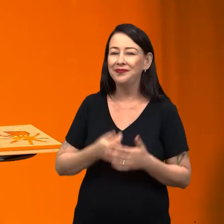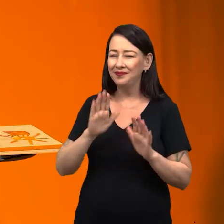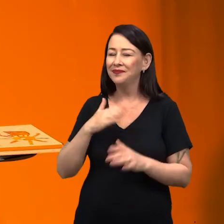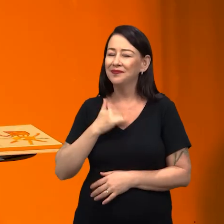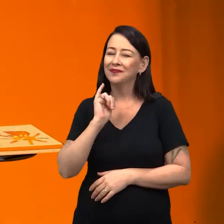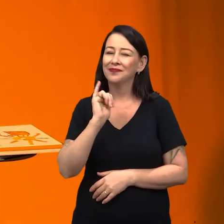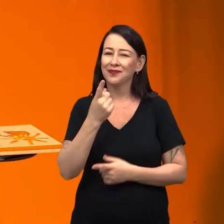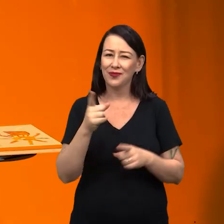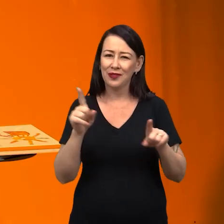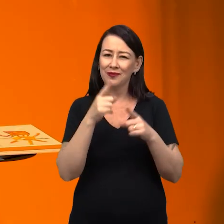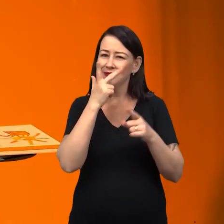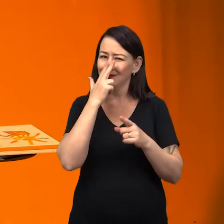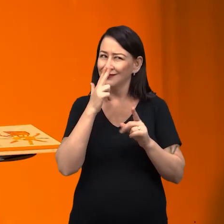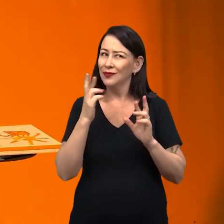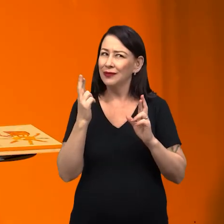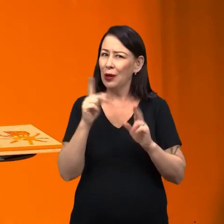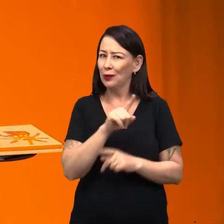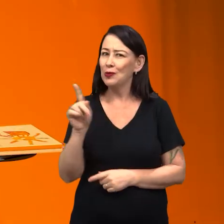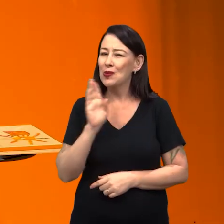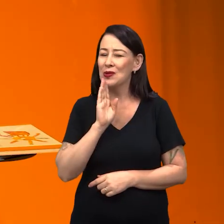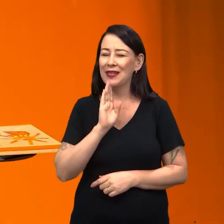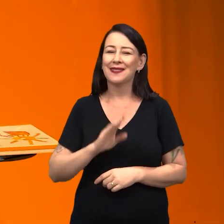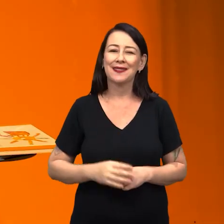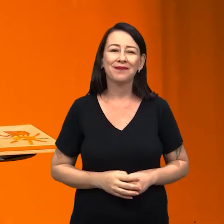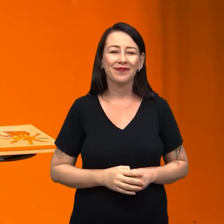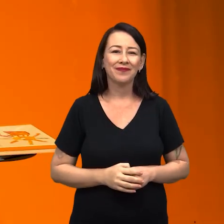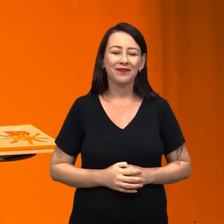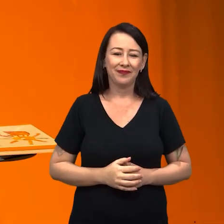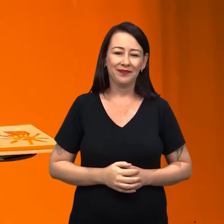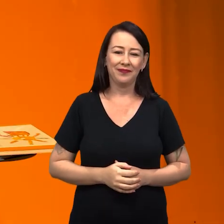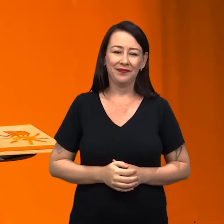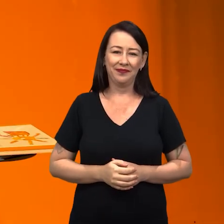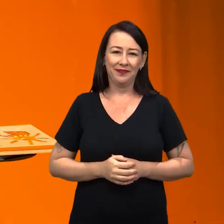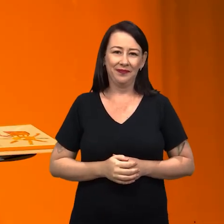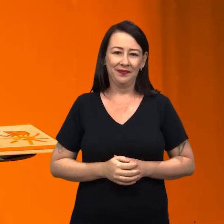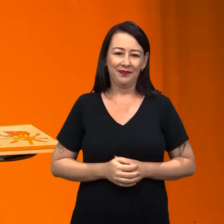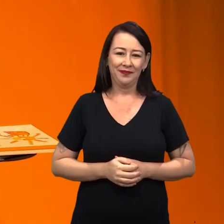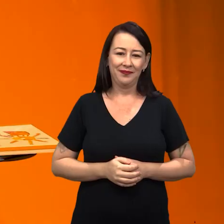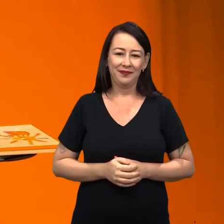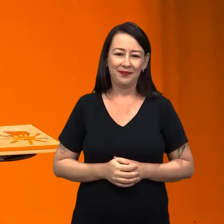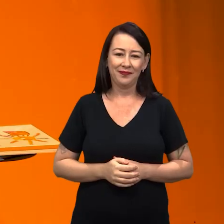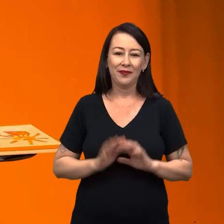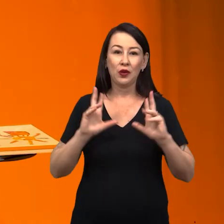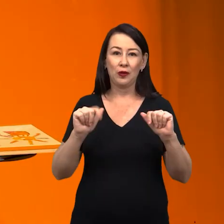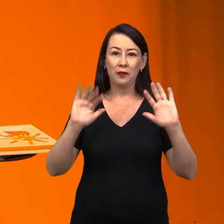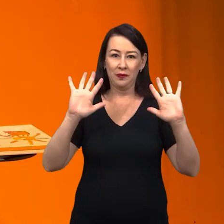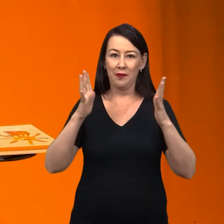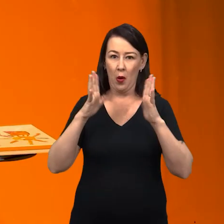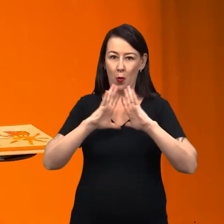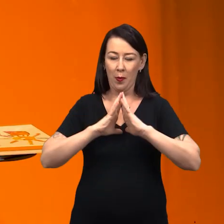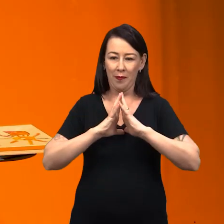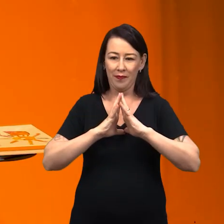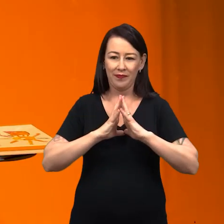Vou cantar aqui. Vou fazer uma daqui de Minas que todo mundo conhece. Espero que todo mundo conheça, né? Ó, todo mundo vai fazer assim com a mão.